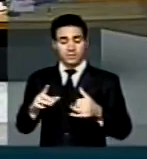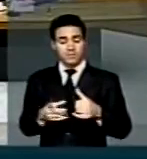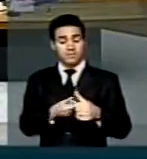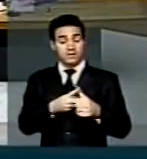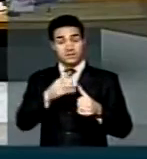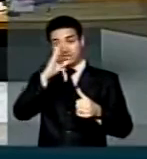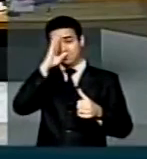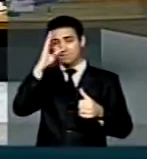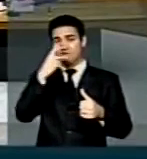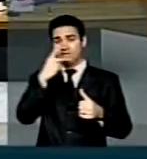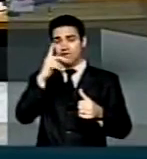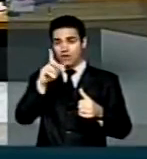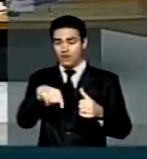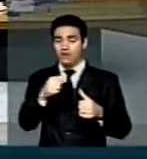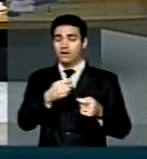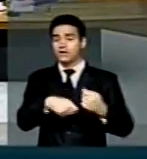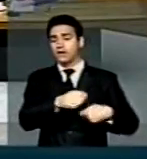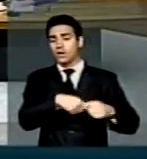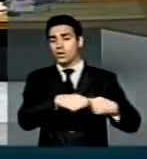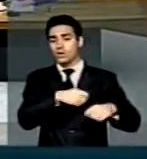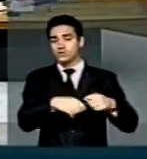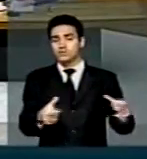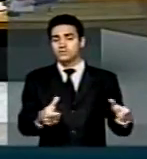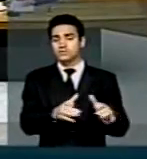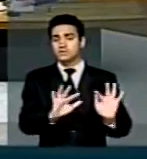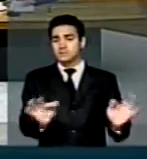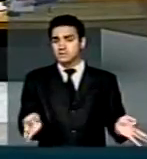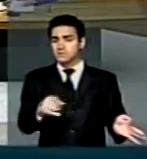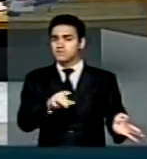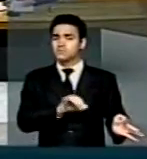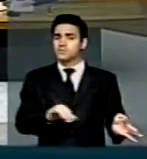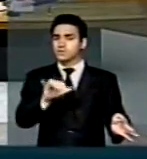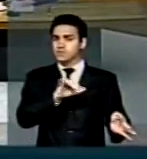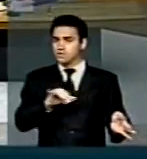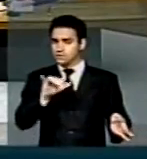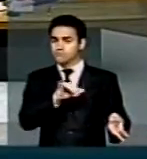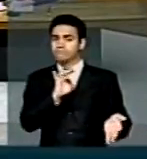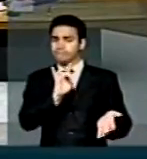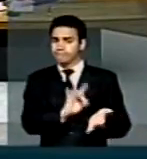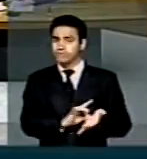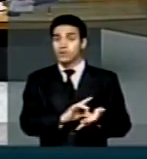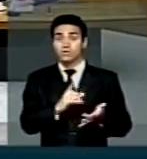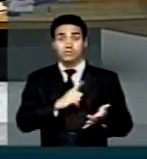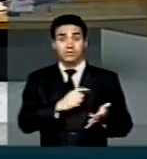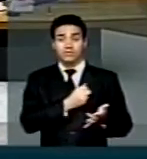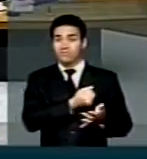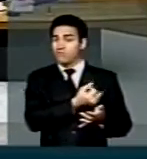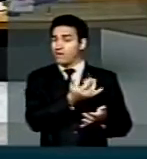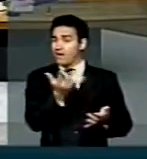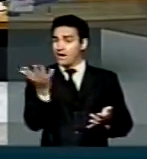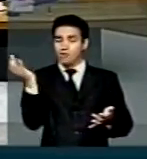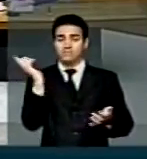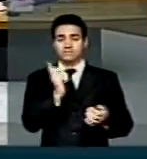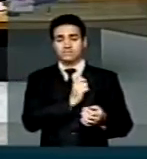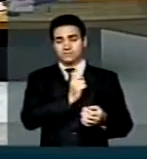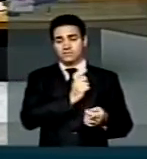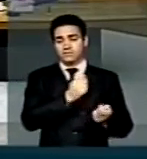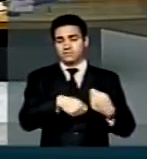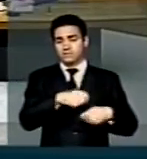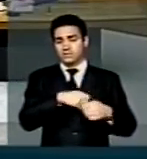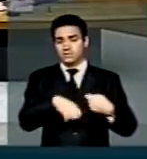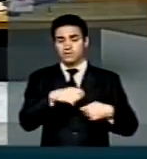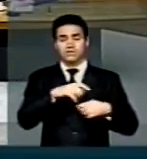sem dúvida, o dos pequenos negócios. Esse segmento é fortemente percebido não só pelo grande número de estabelecimentos e